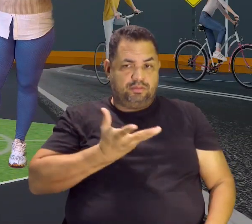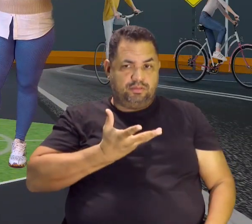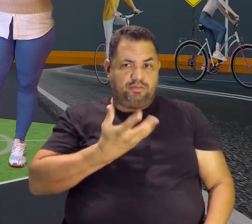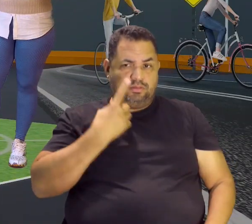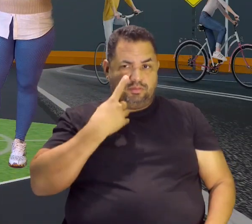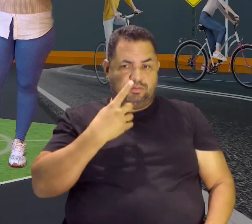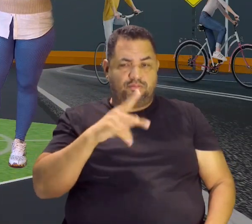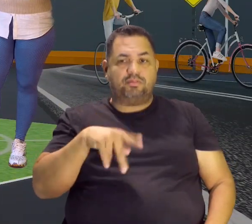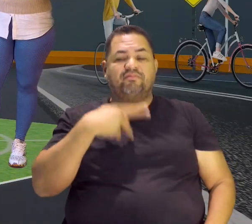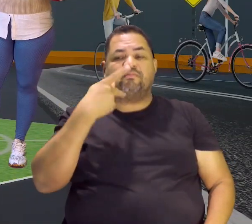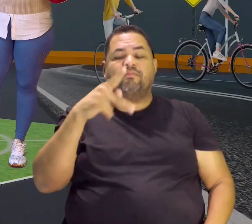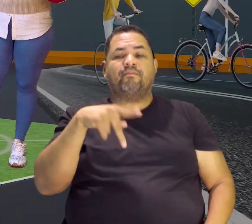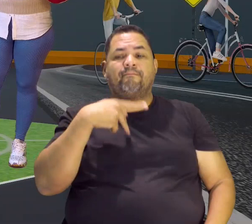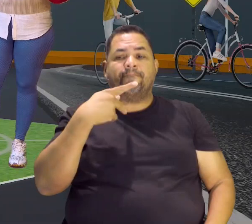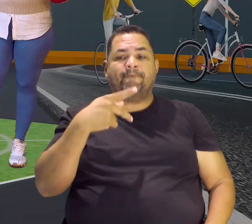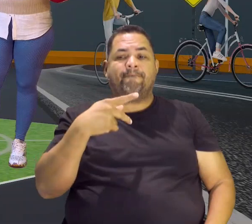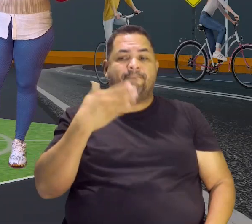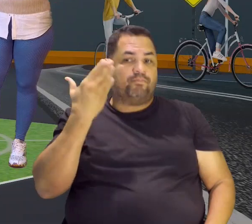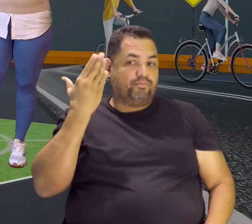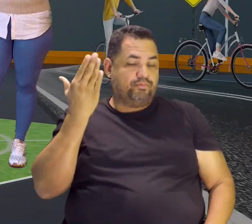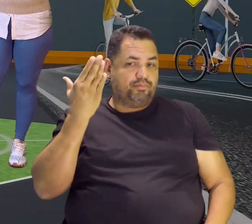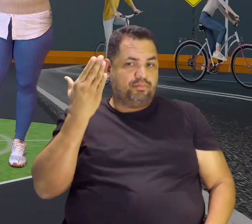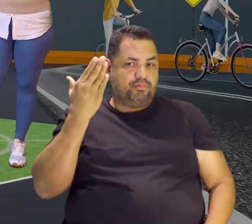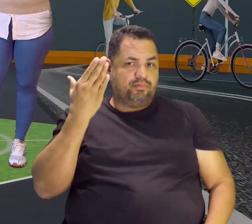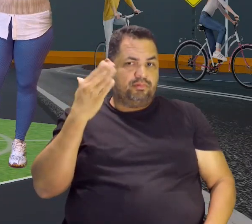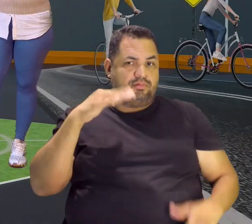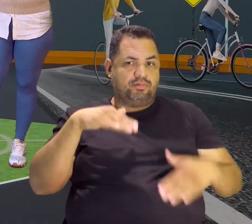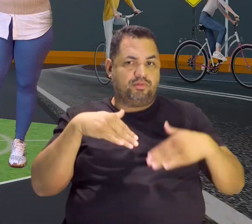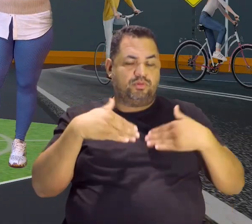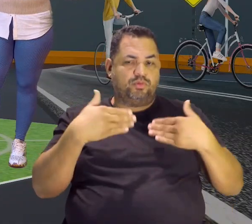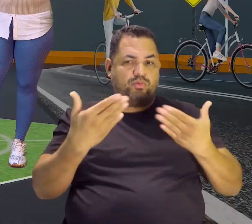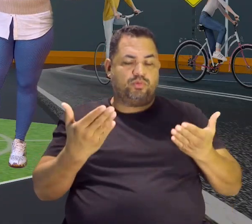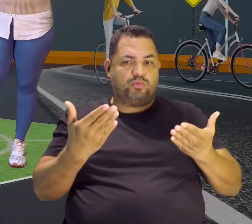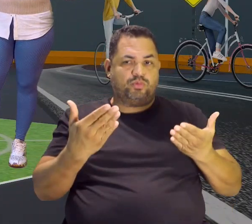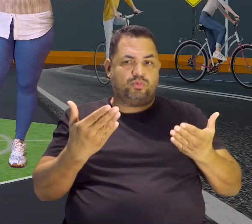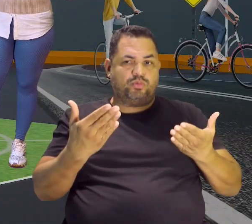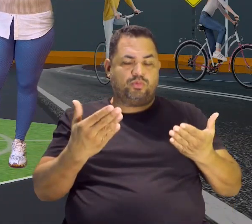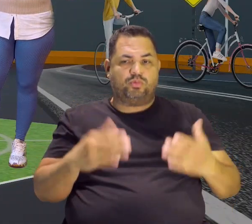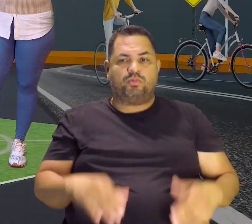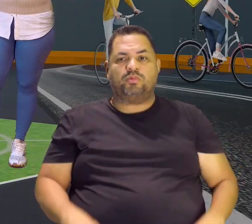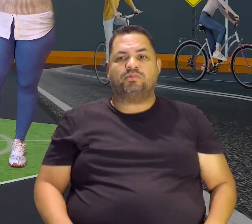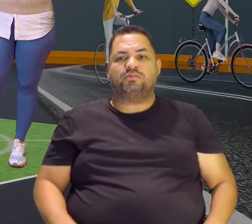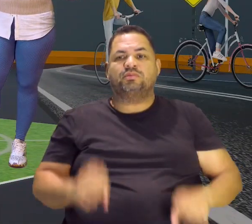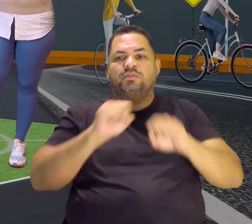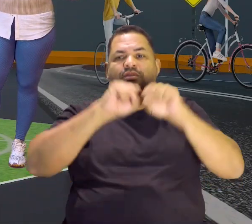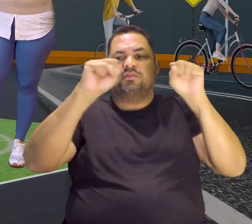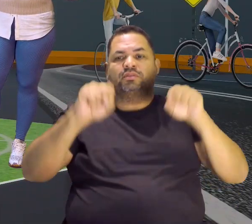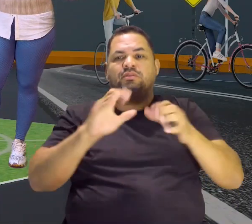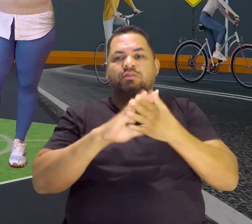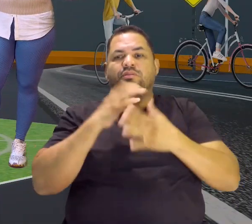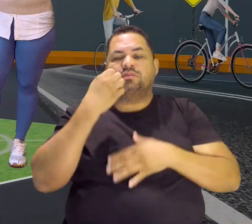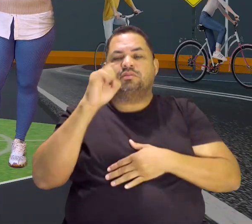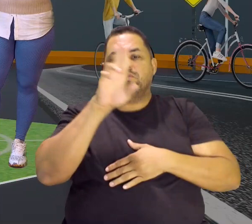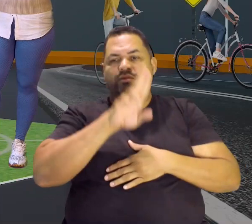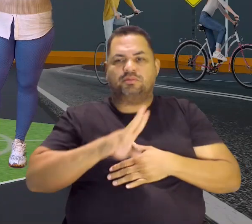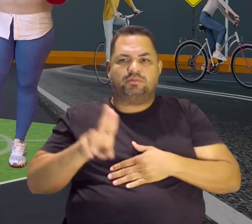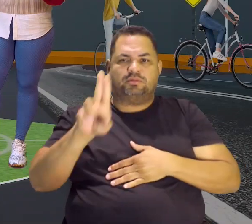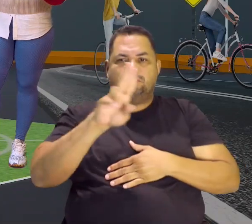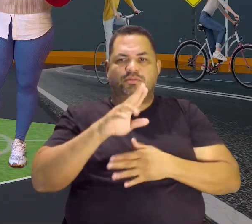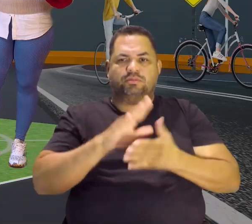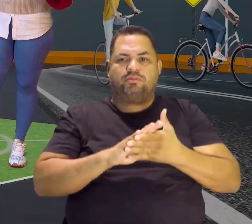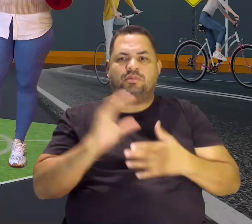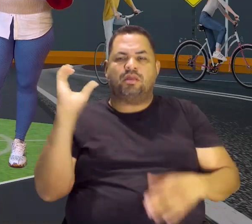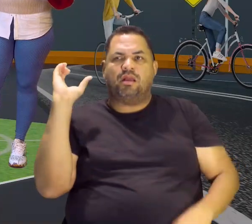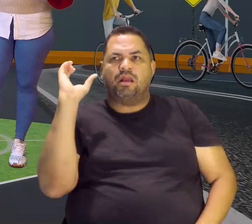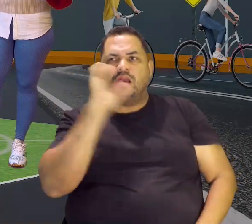e tu me diga, agora é tu que vai me dizer, qual foi daqueles sistema de energia que tu utilizou. Ele foi rápido,